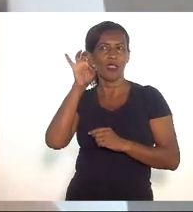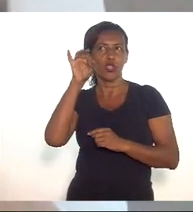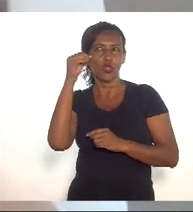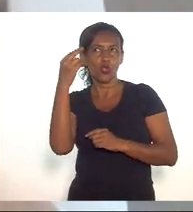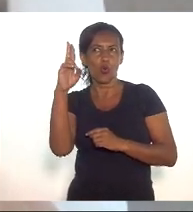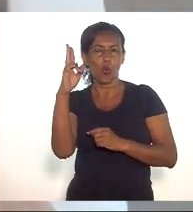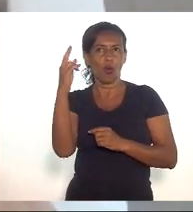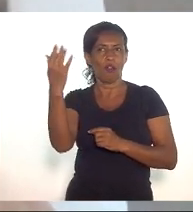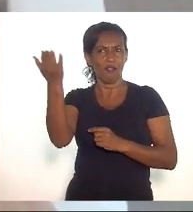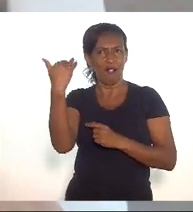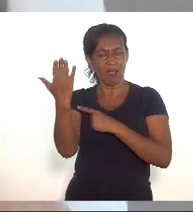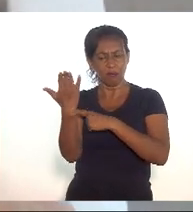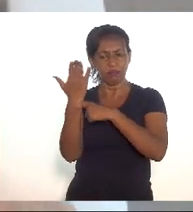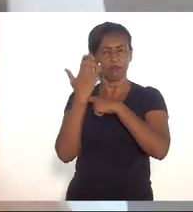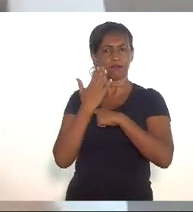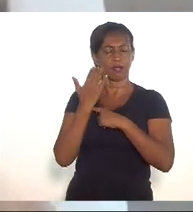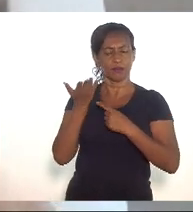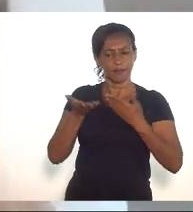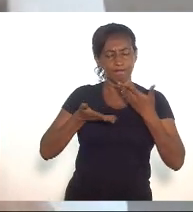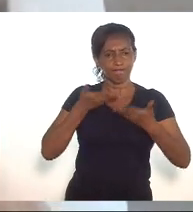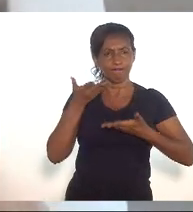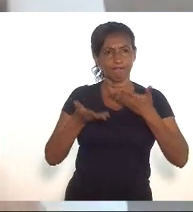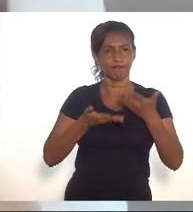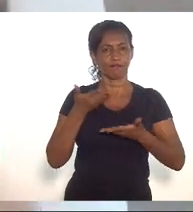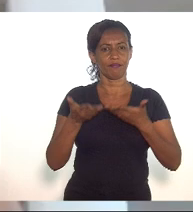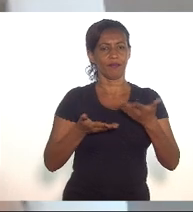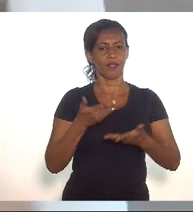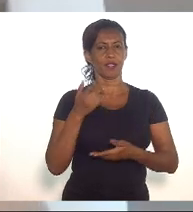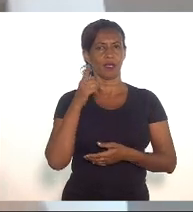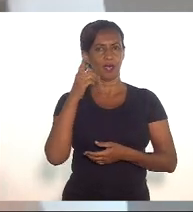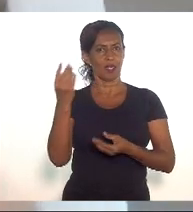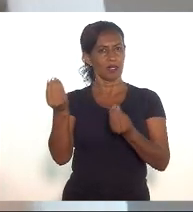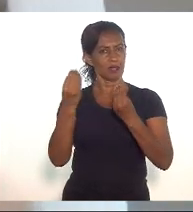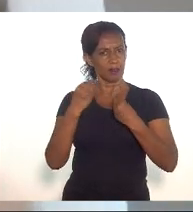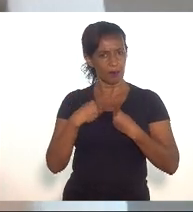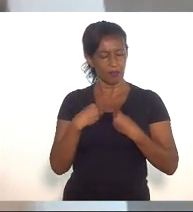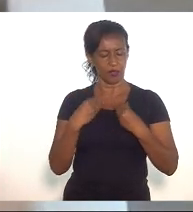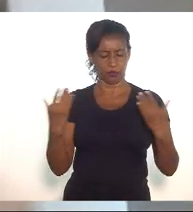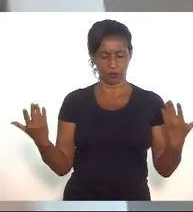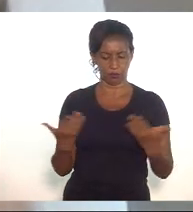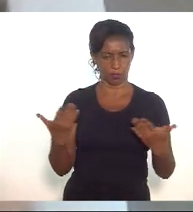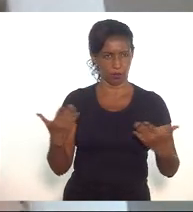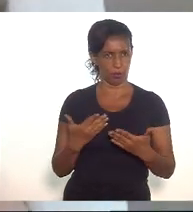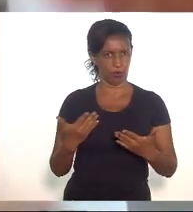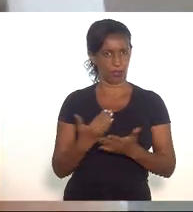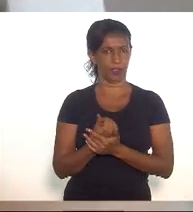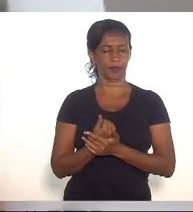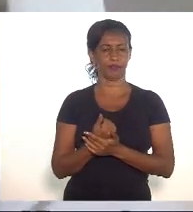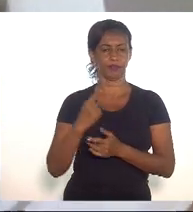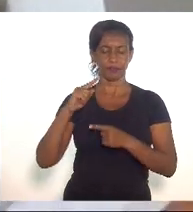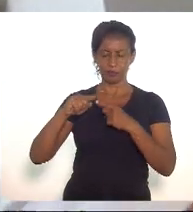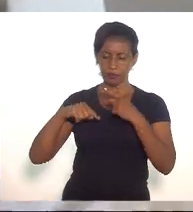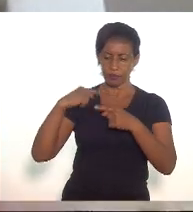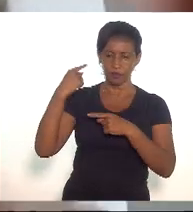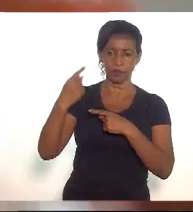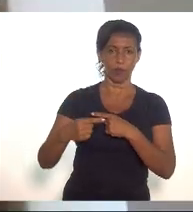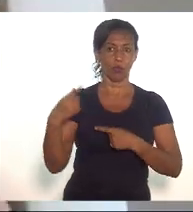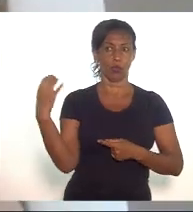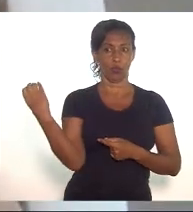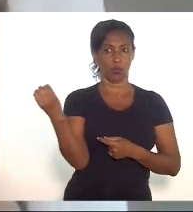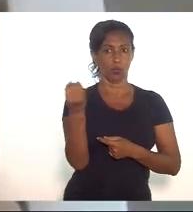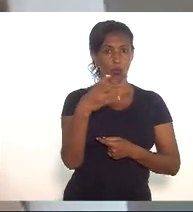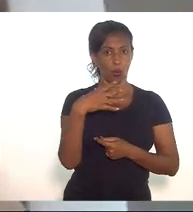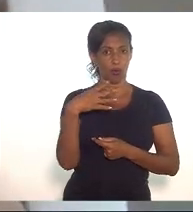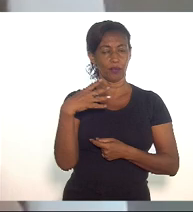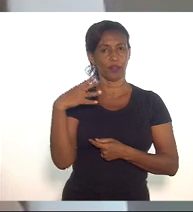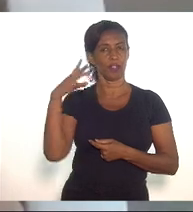nos apoiar em algumas iniciativas. Ele está vindo conosco nisso. A próximo passo é trazer a nova reitora do